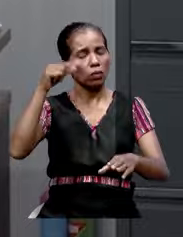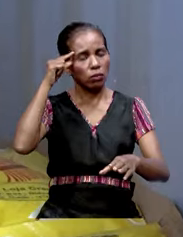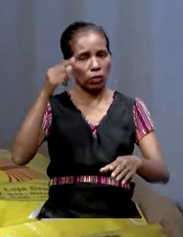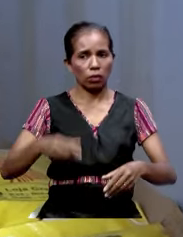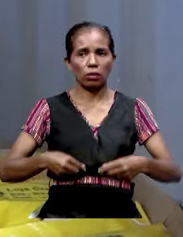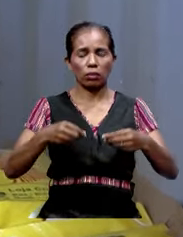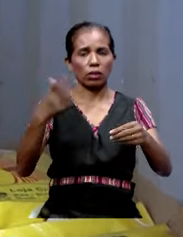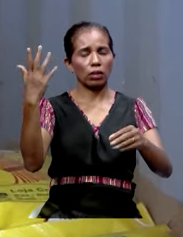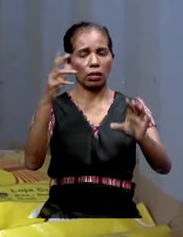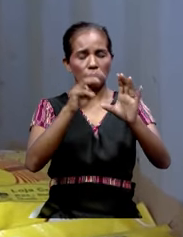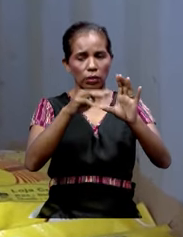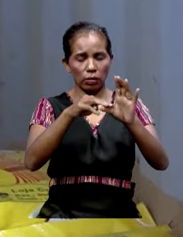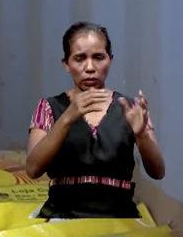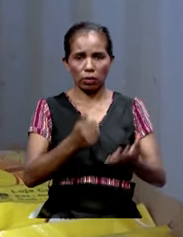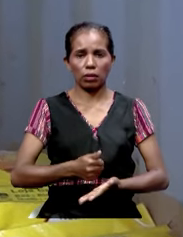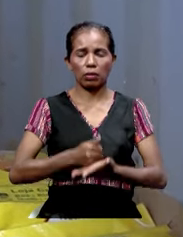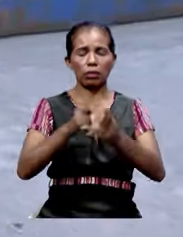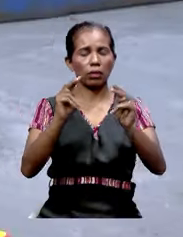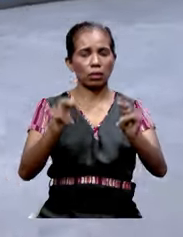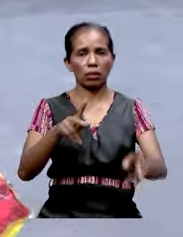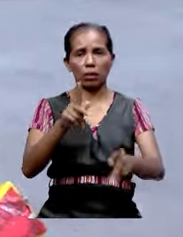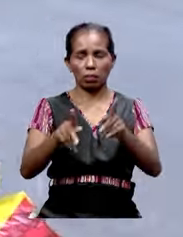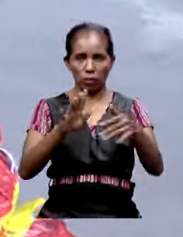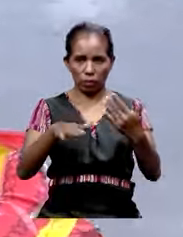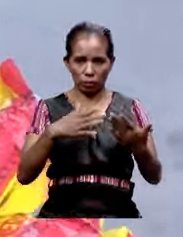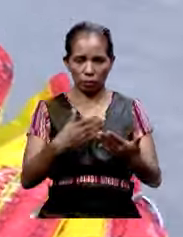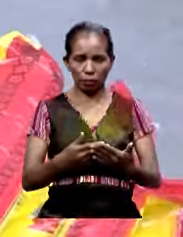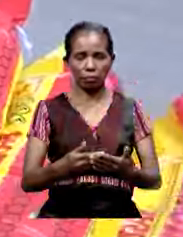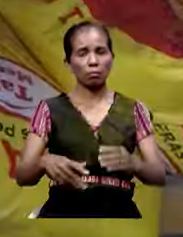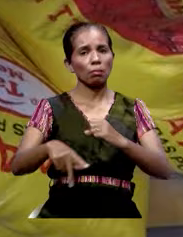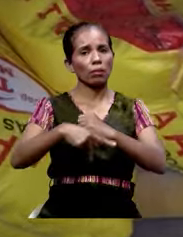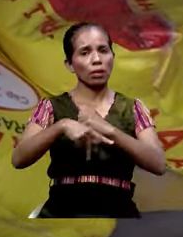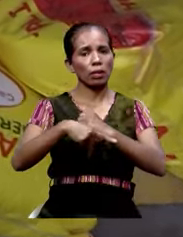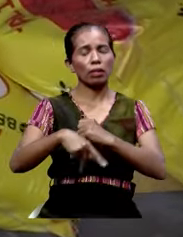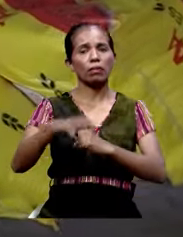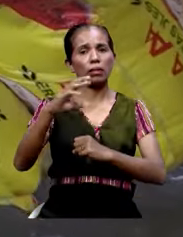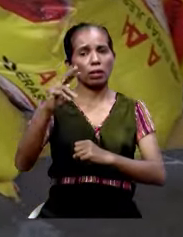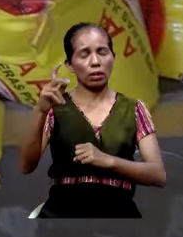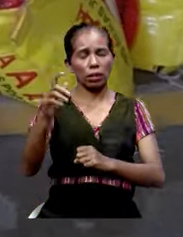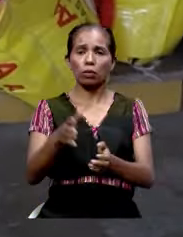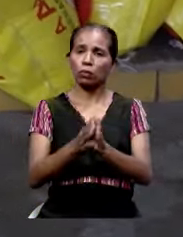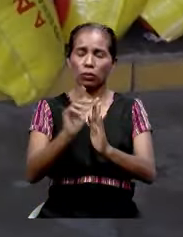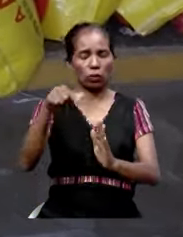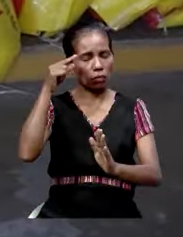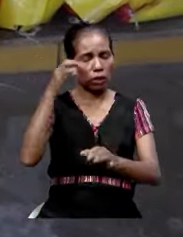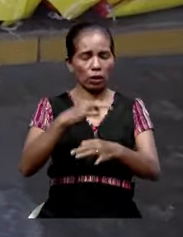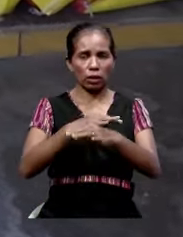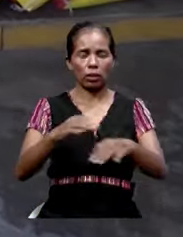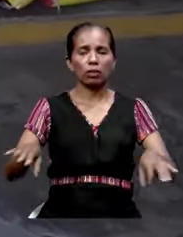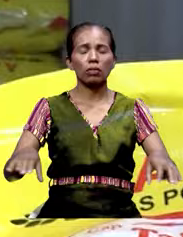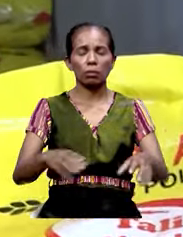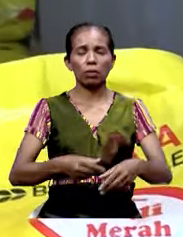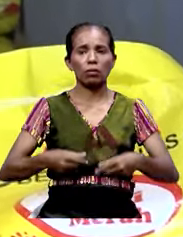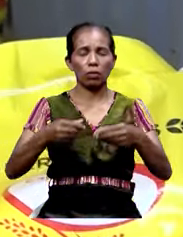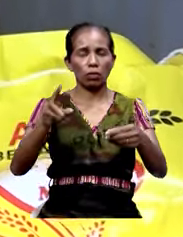subsidia e a mercado onde atende a necessidade de população. No bancada CNRT, o ato governo radia mecanismo de distribuição fos